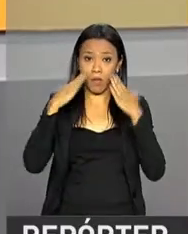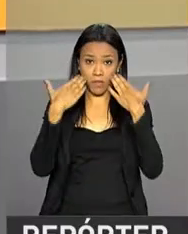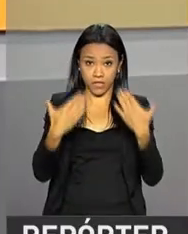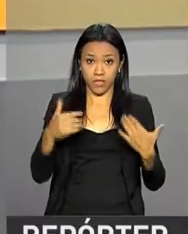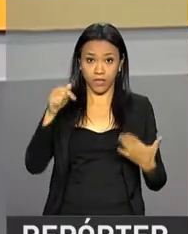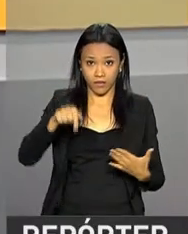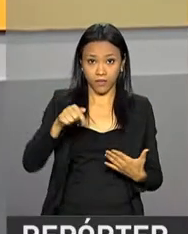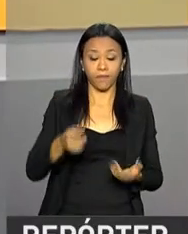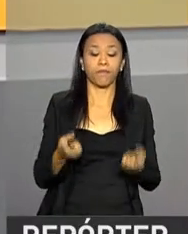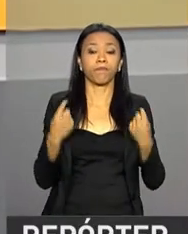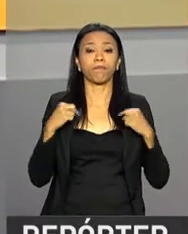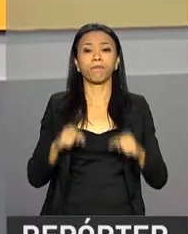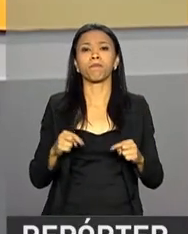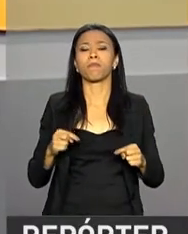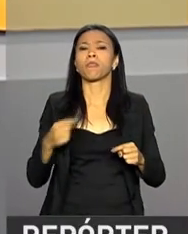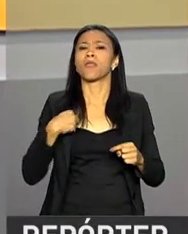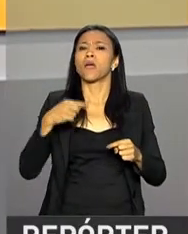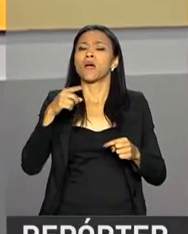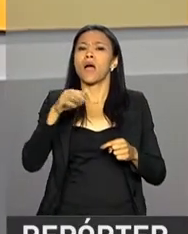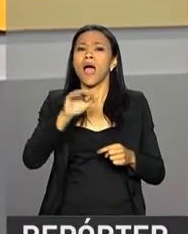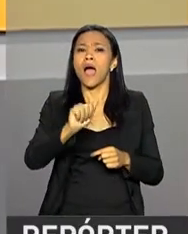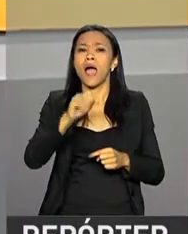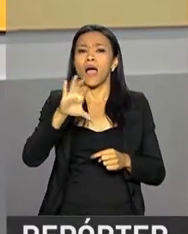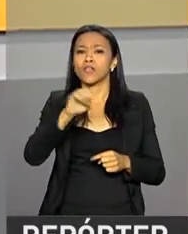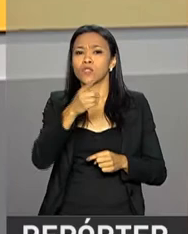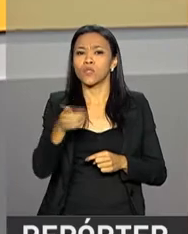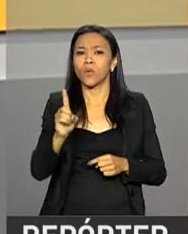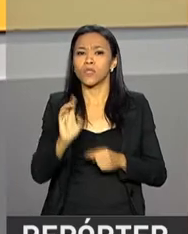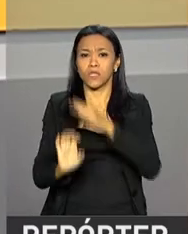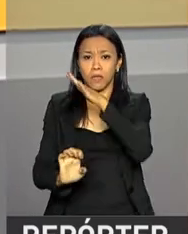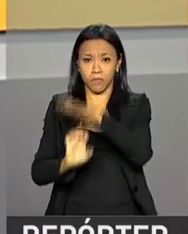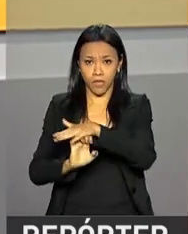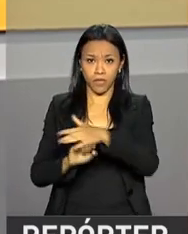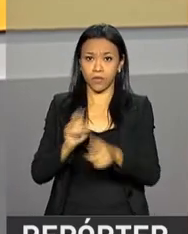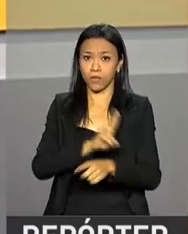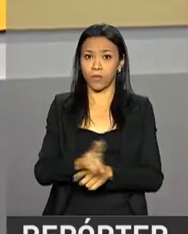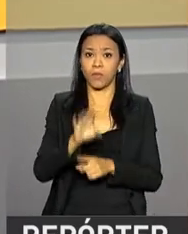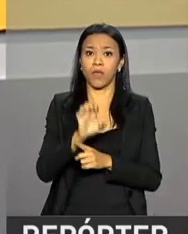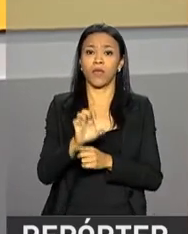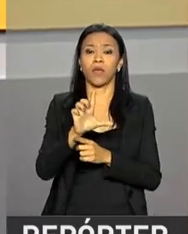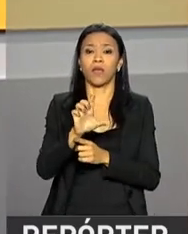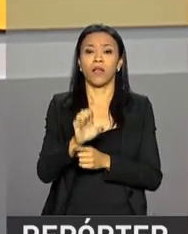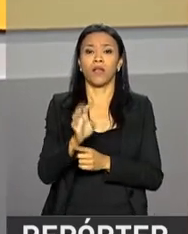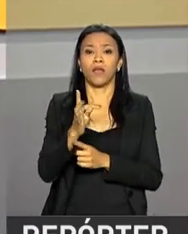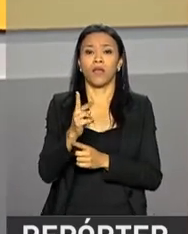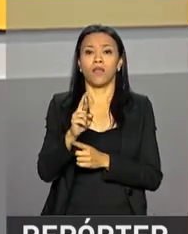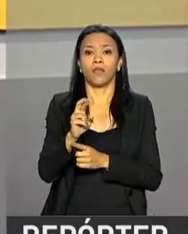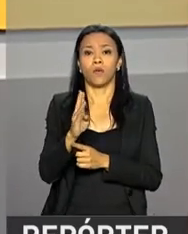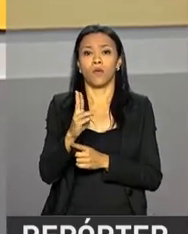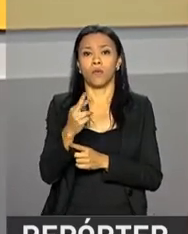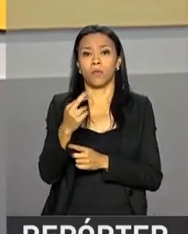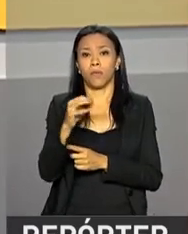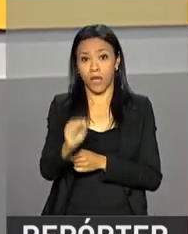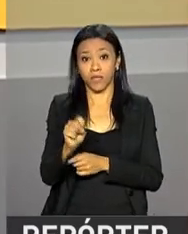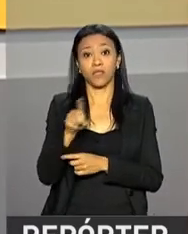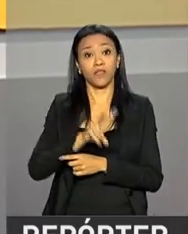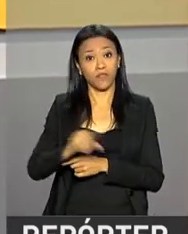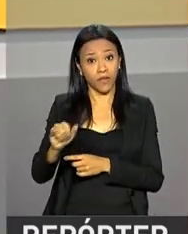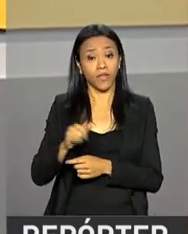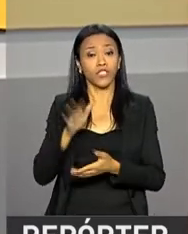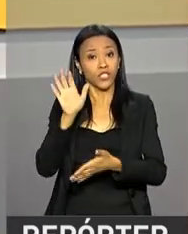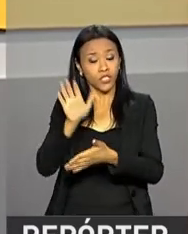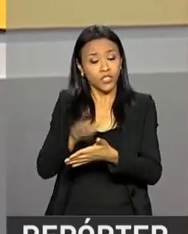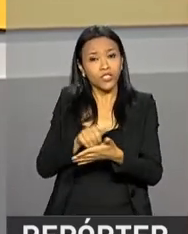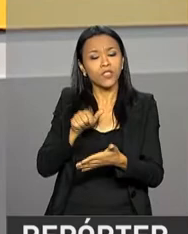vivo. As ações da Eletrobras tiveram forte alta depois que o governo anunciou que pretende desestatizar a companhia.